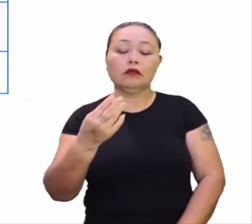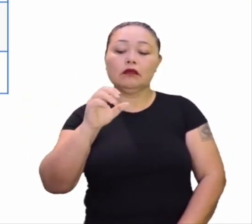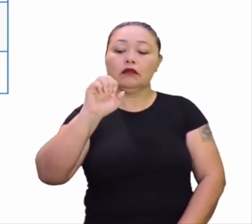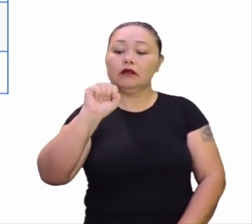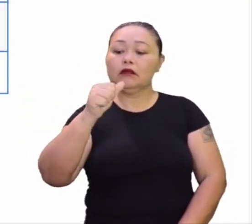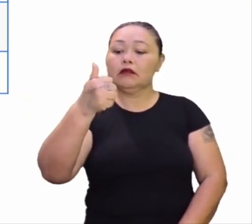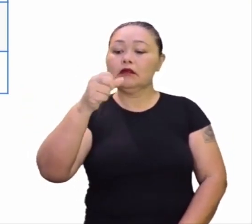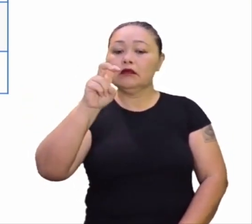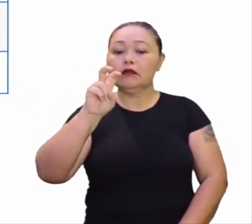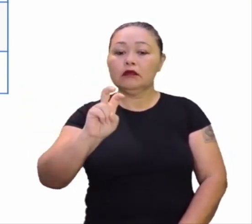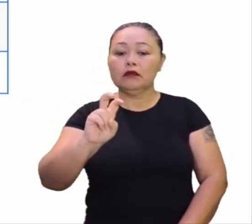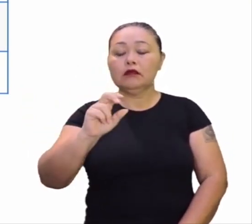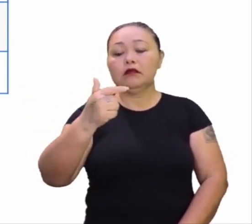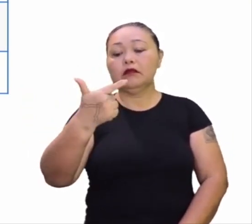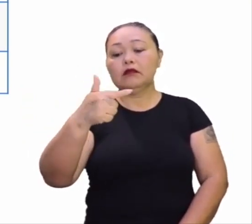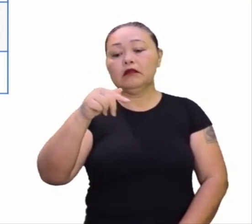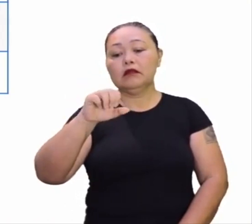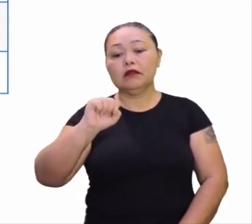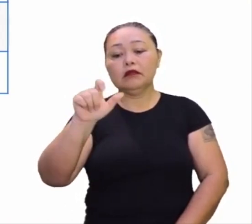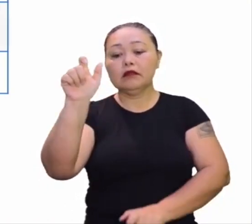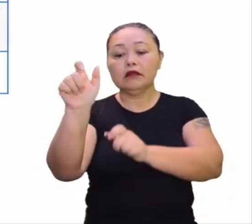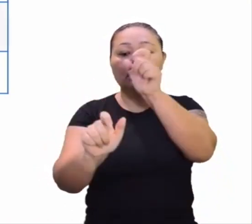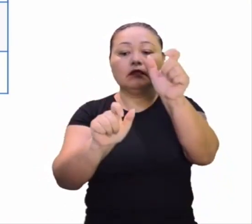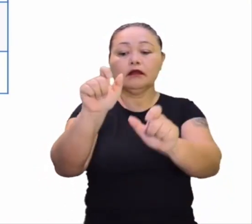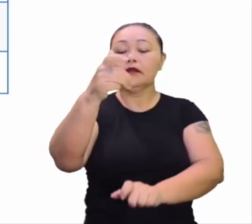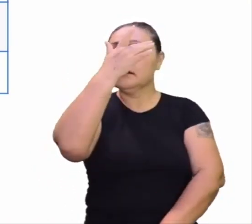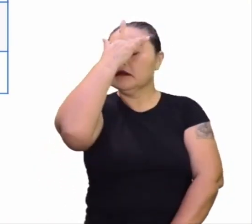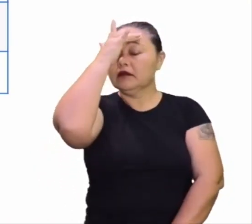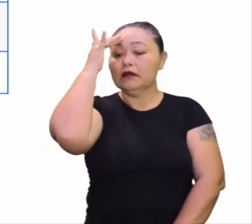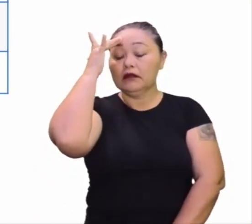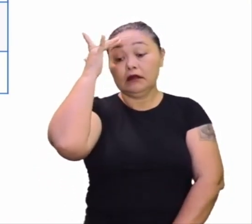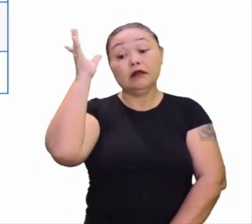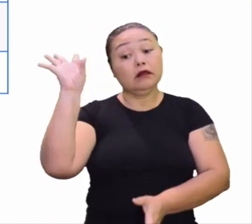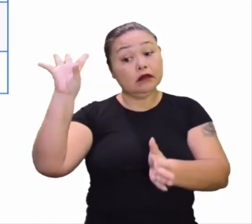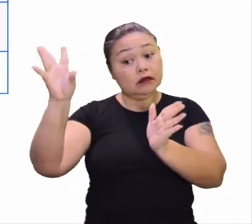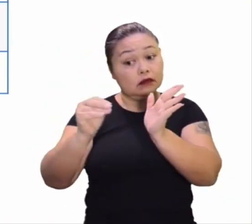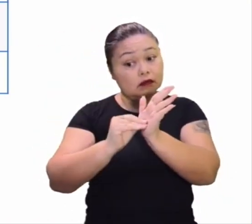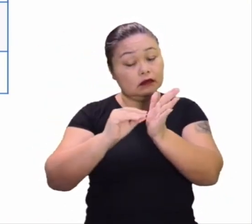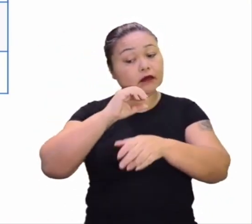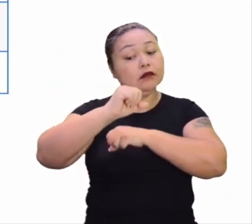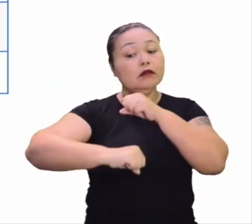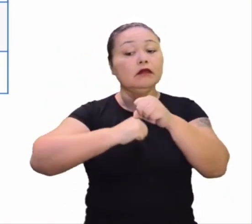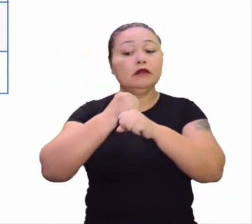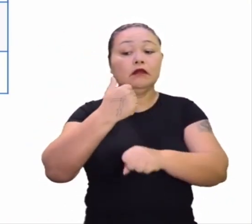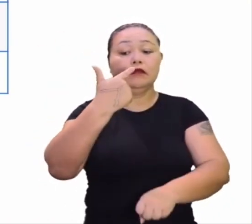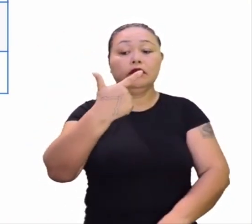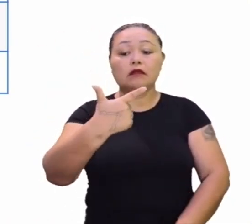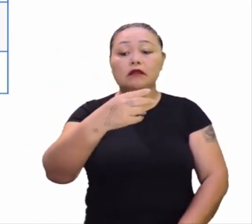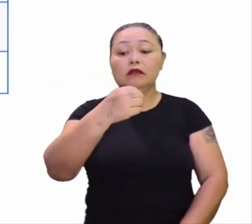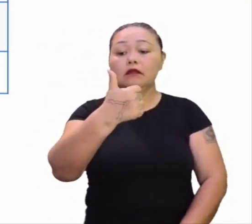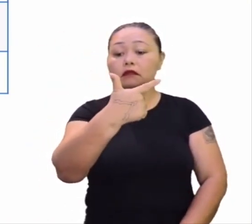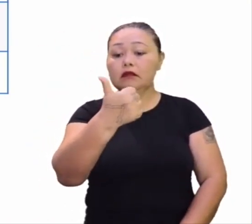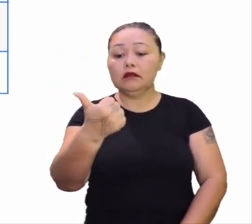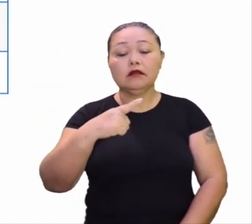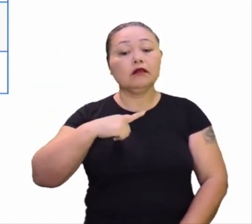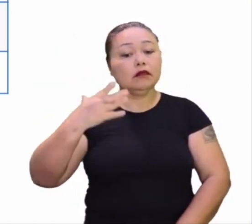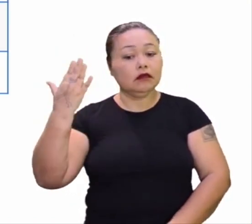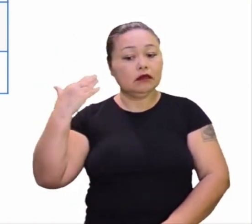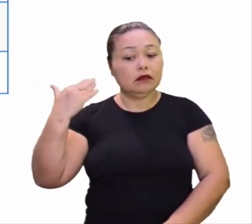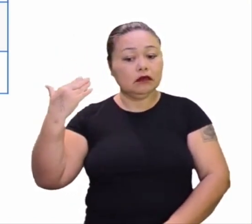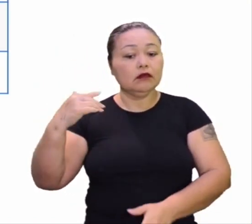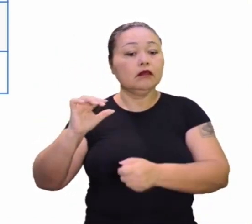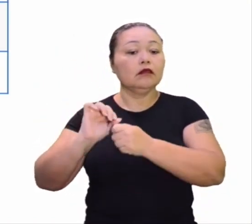1.815.278 pessoas. Isso com base no ano de 2021. É a população, de acordo com o último censo,